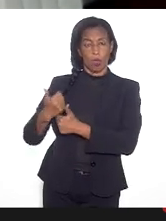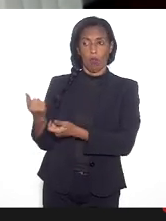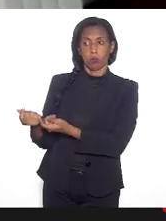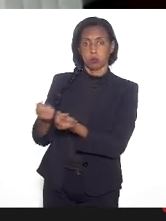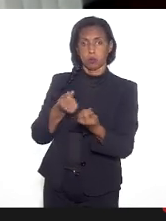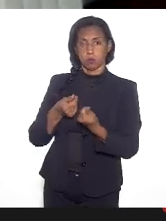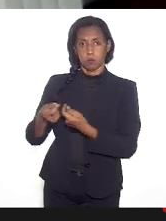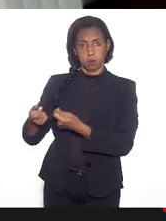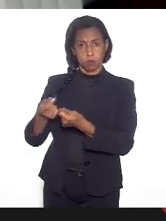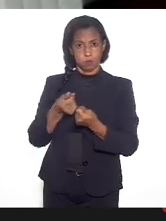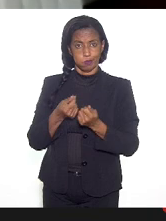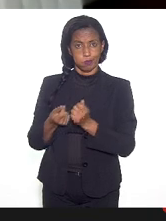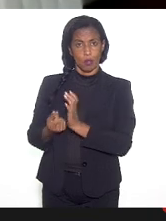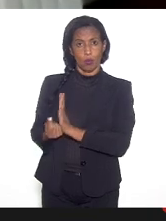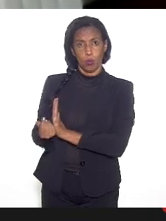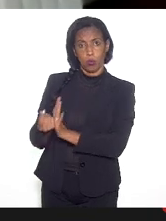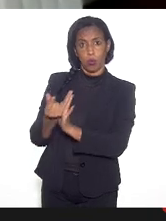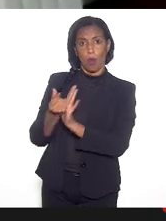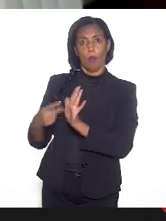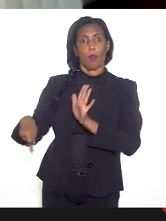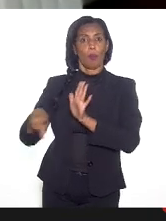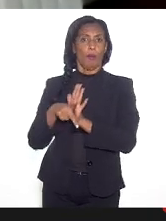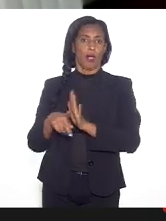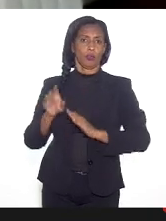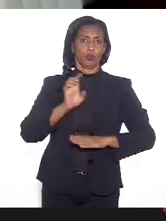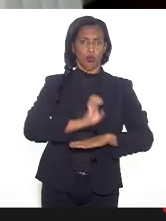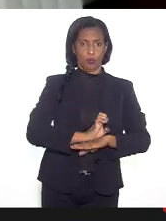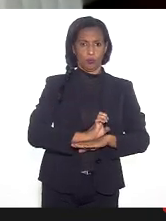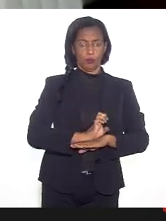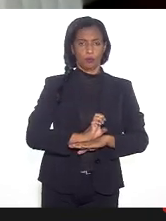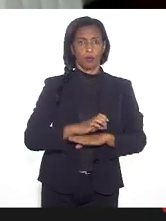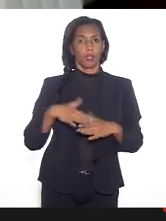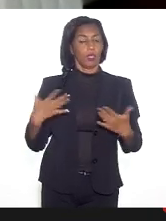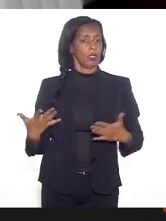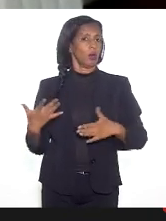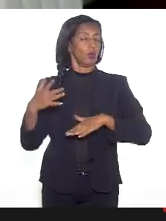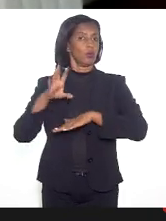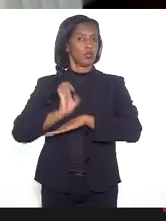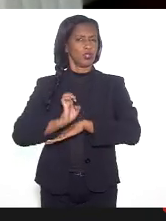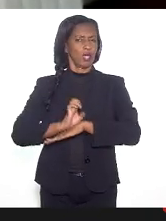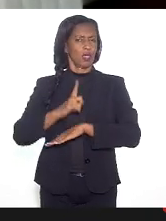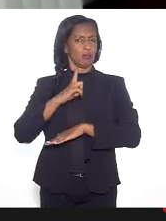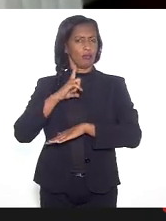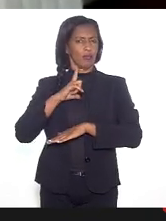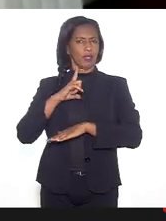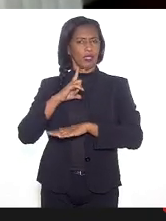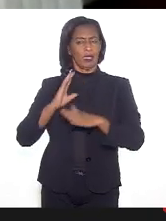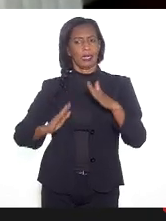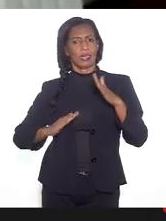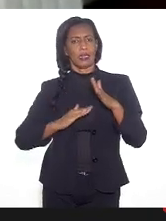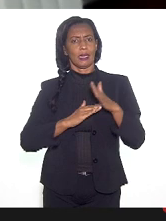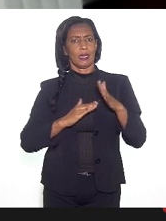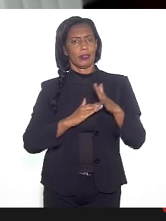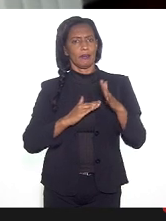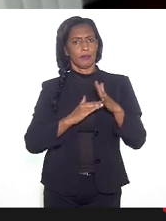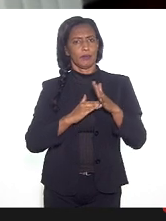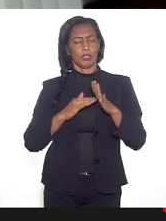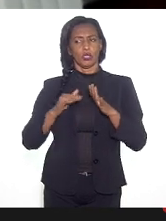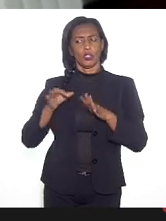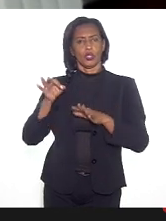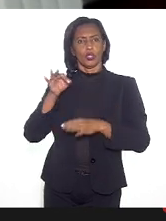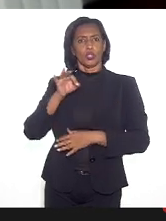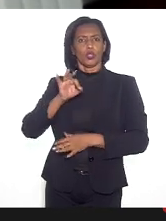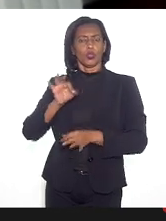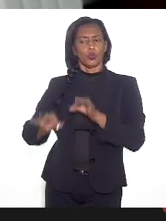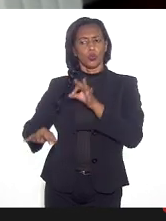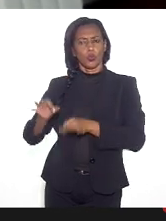financeiras e orçamentárias por parte do Estado. Então, o Estado terá limitações jurídicas um pouco mais